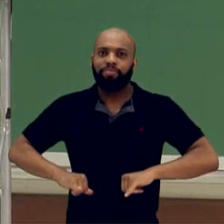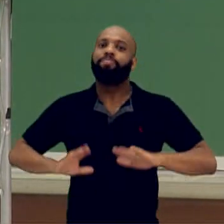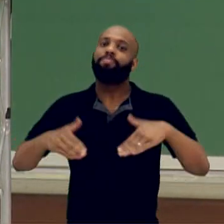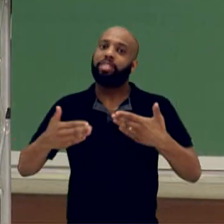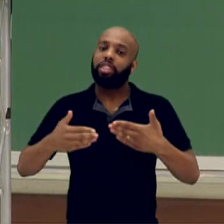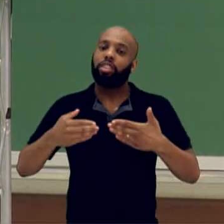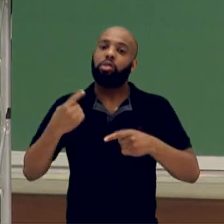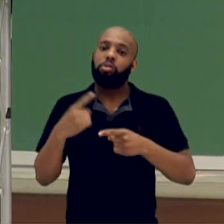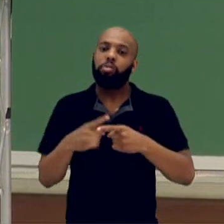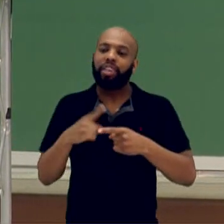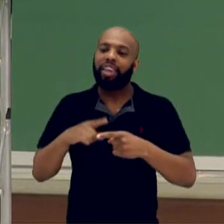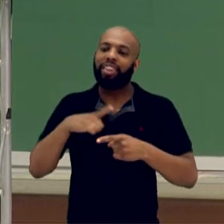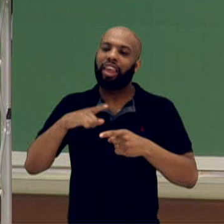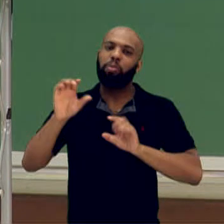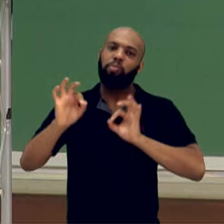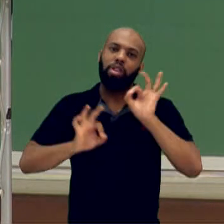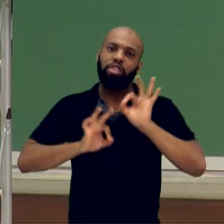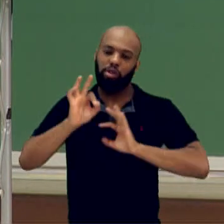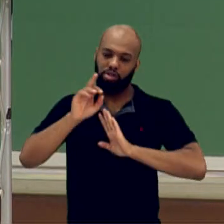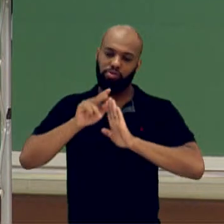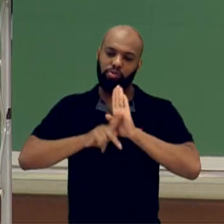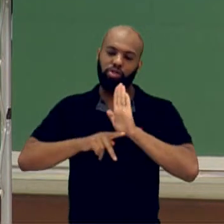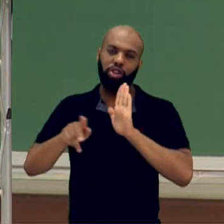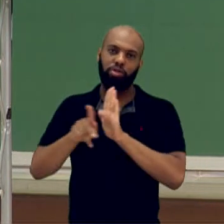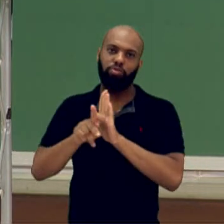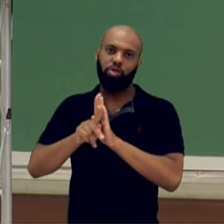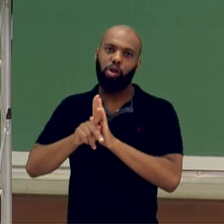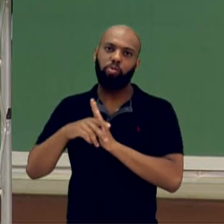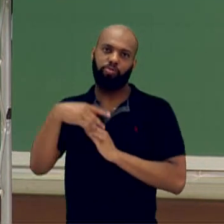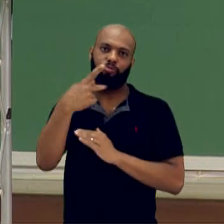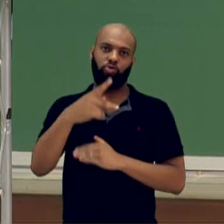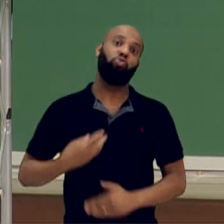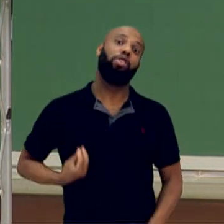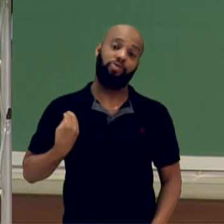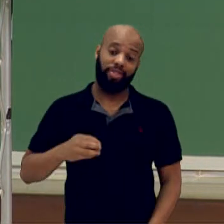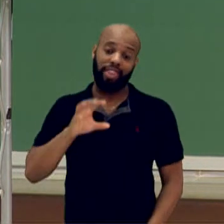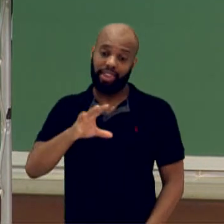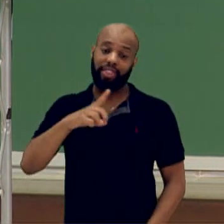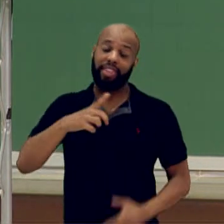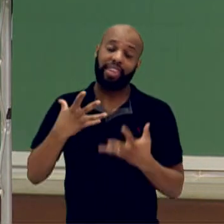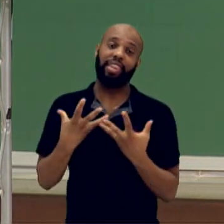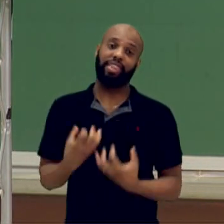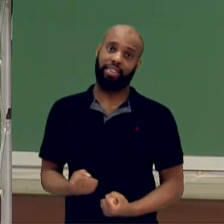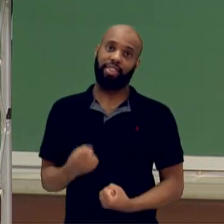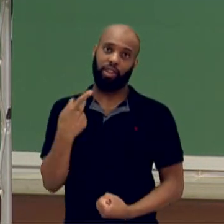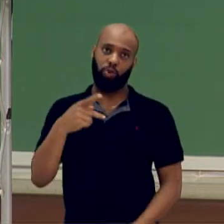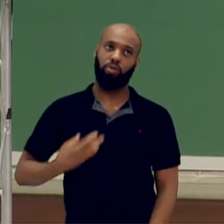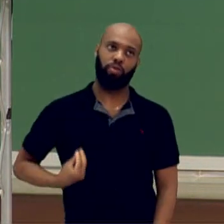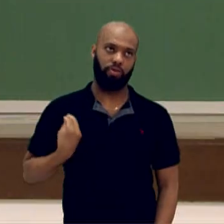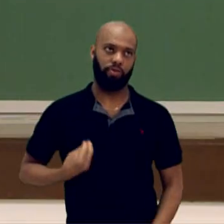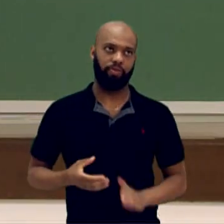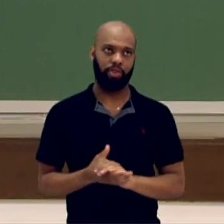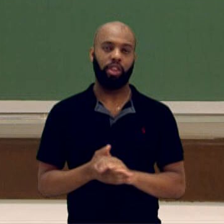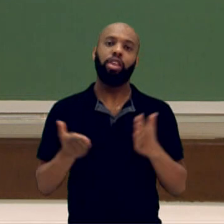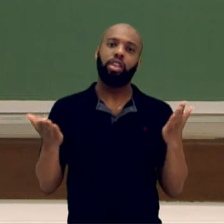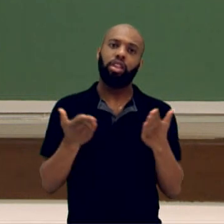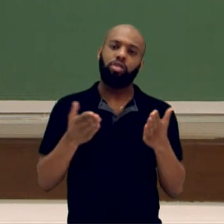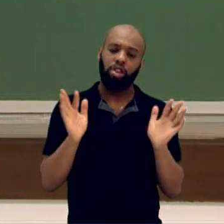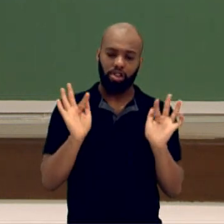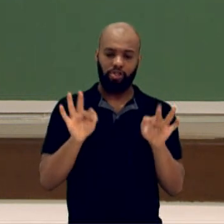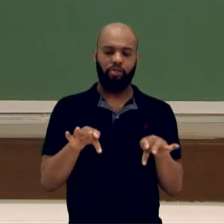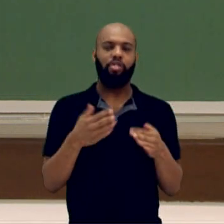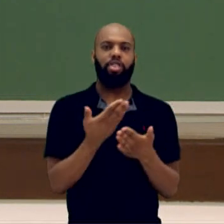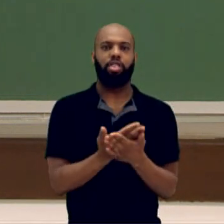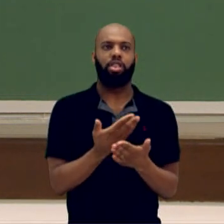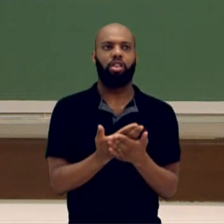seria planejado, né, pelo destino. Então, tem essa aceitação do destino aí, perfeito? Finalizando nossa aula, né,